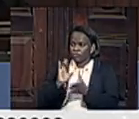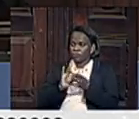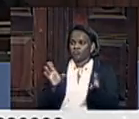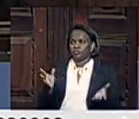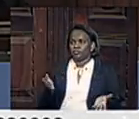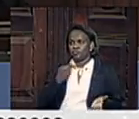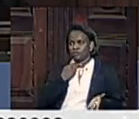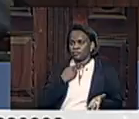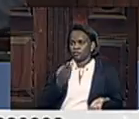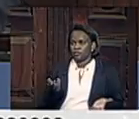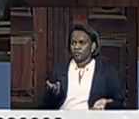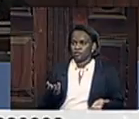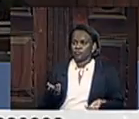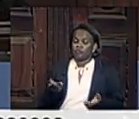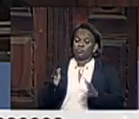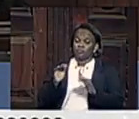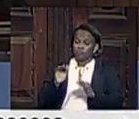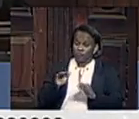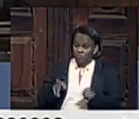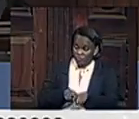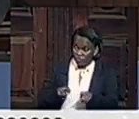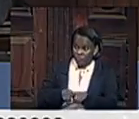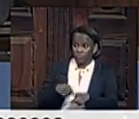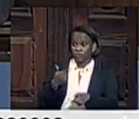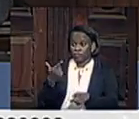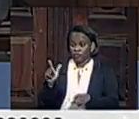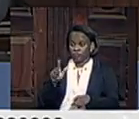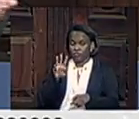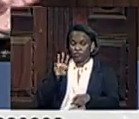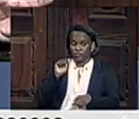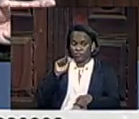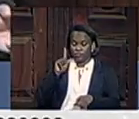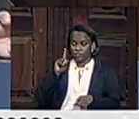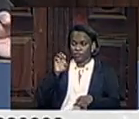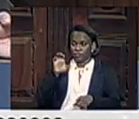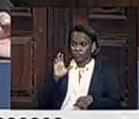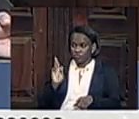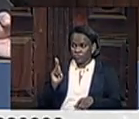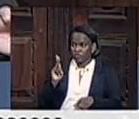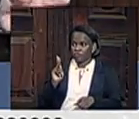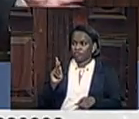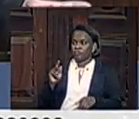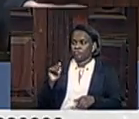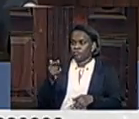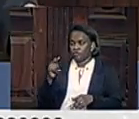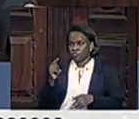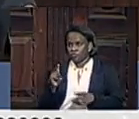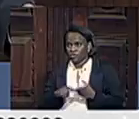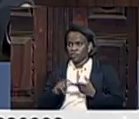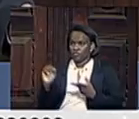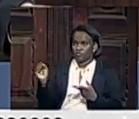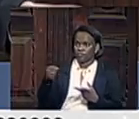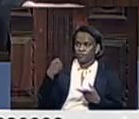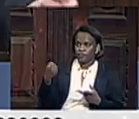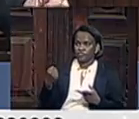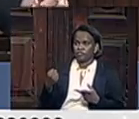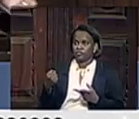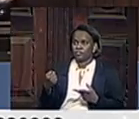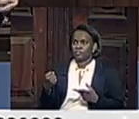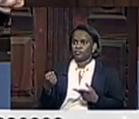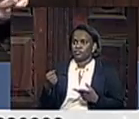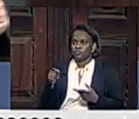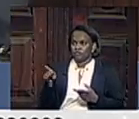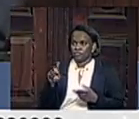casa. Ao passo, deputado Waldeck, que no refrigerante e a cerveja